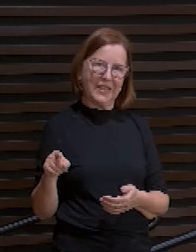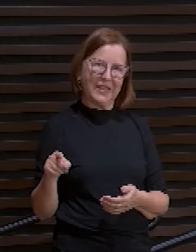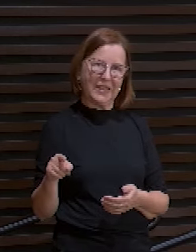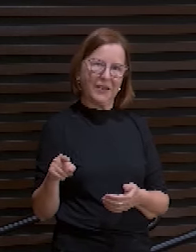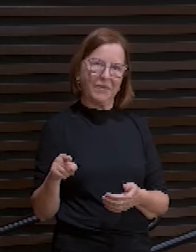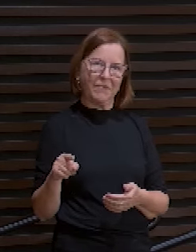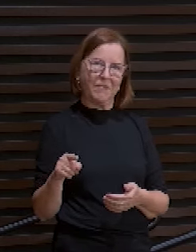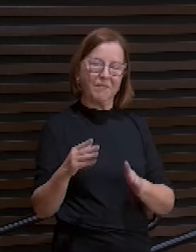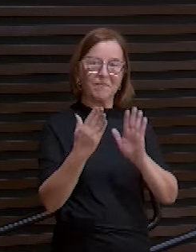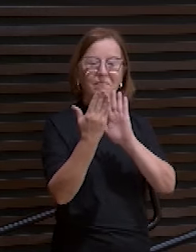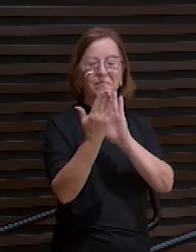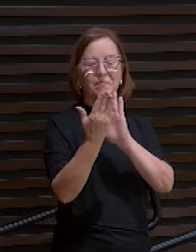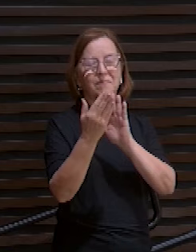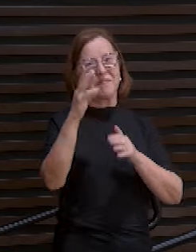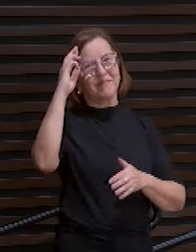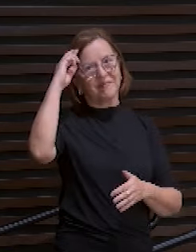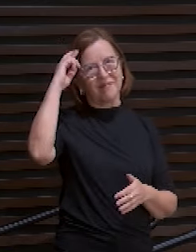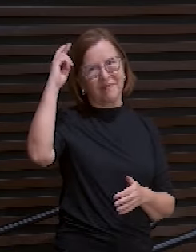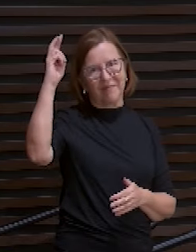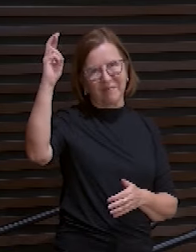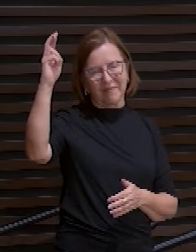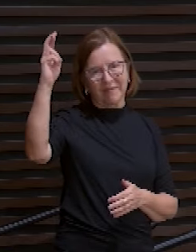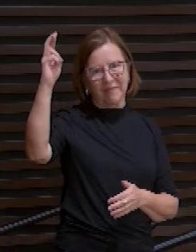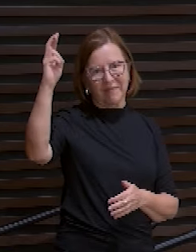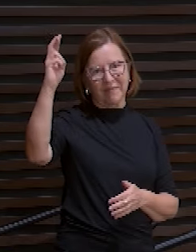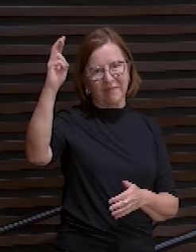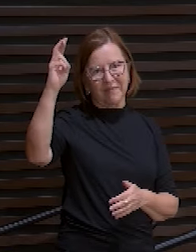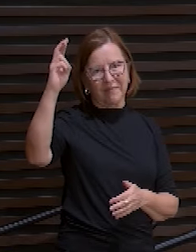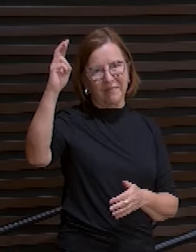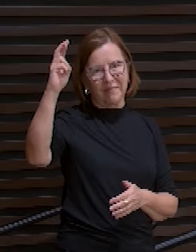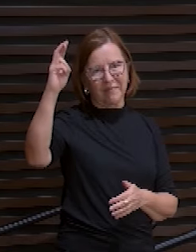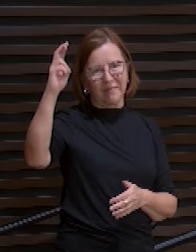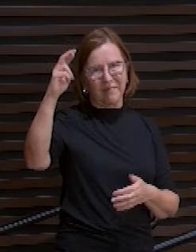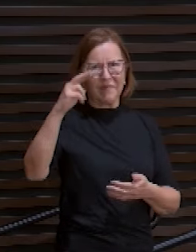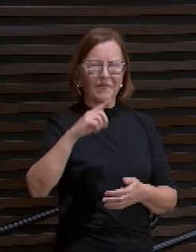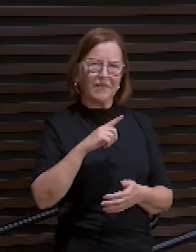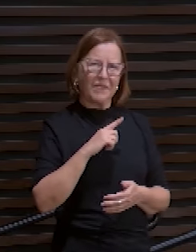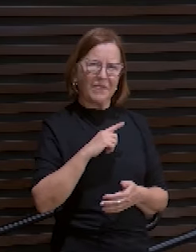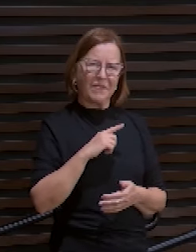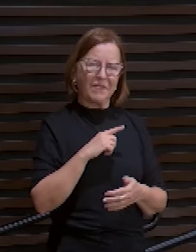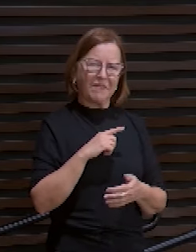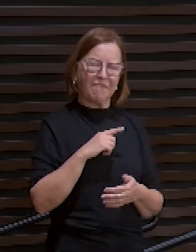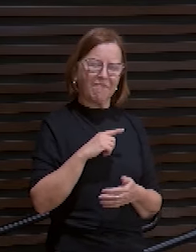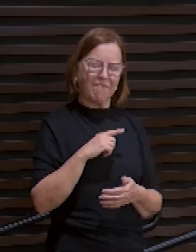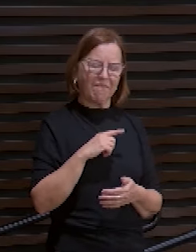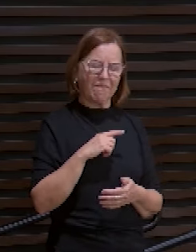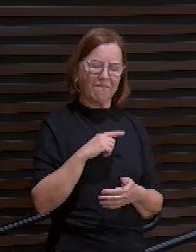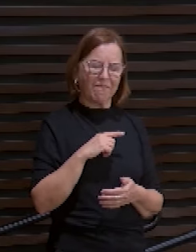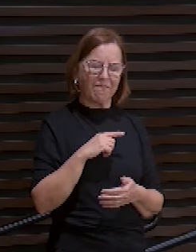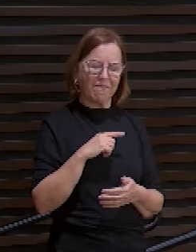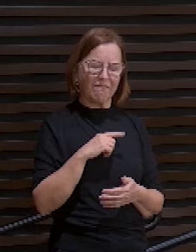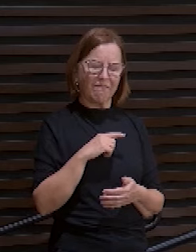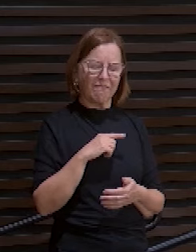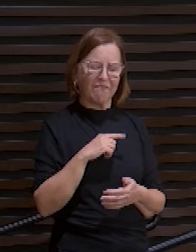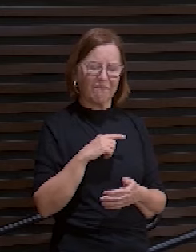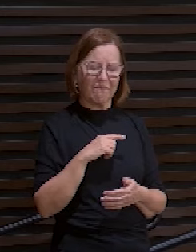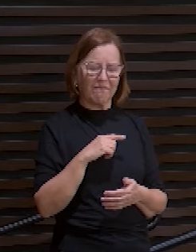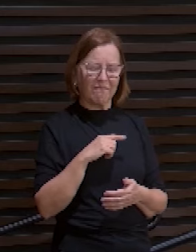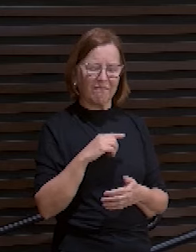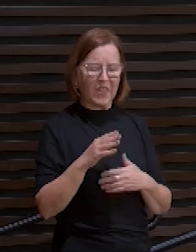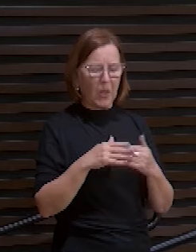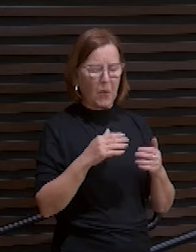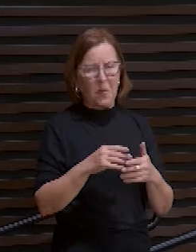do Senhor Existe alguma questão que você precisa perdoar